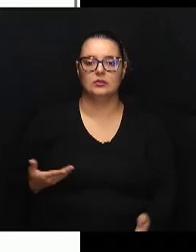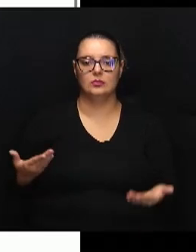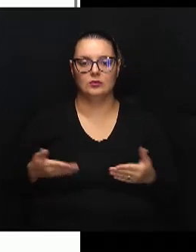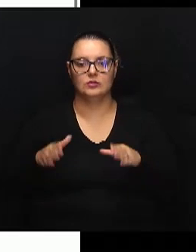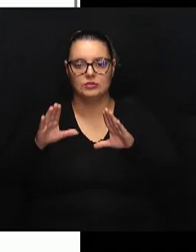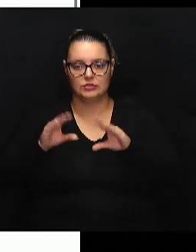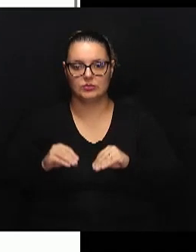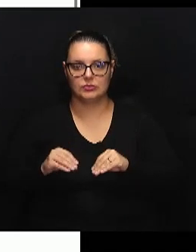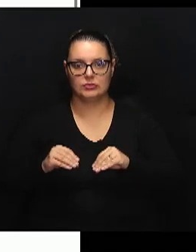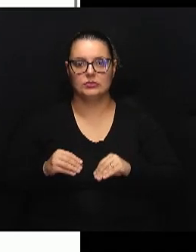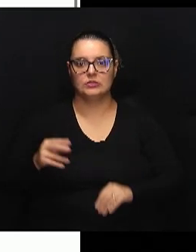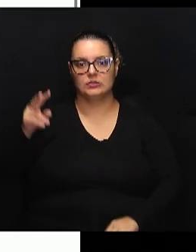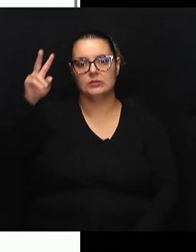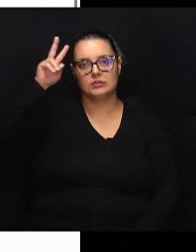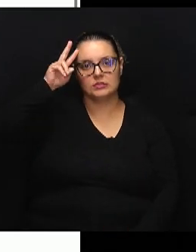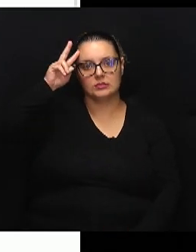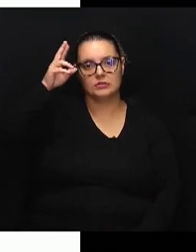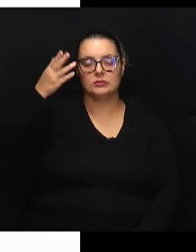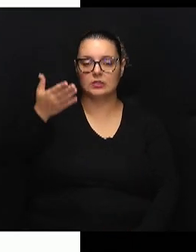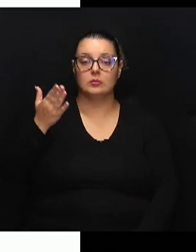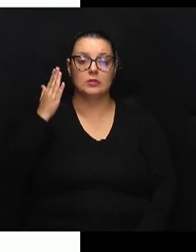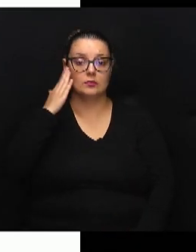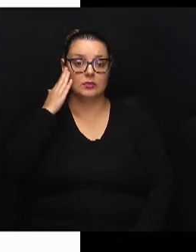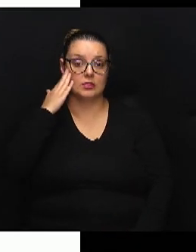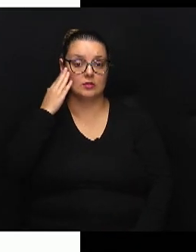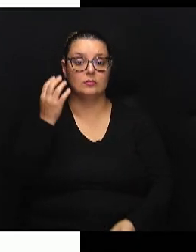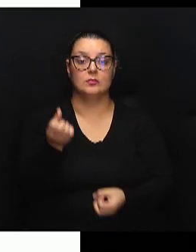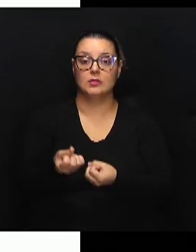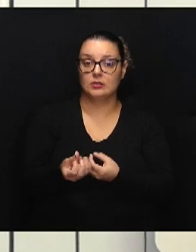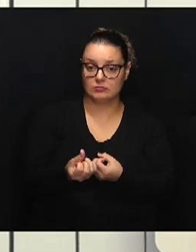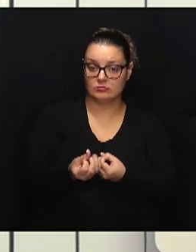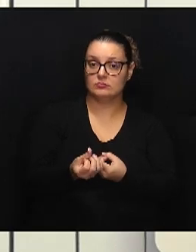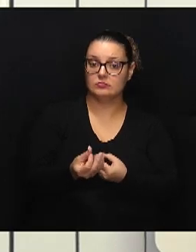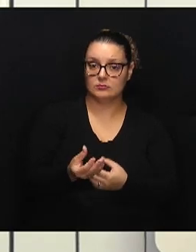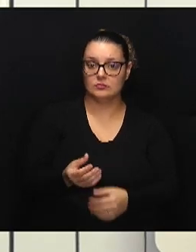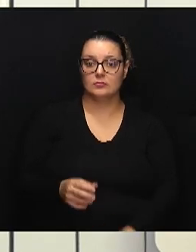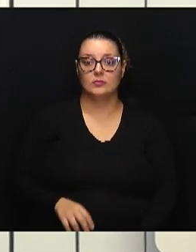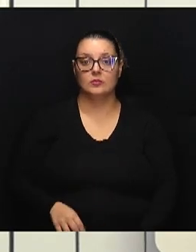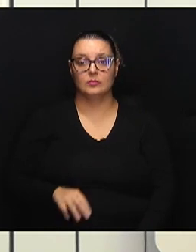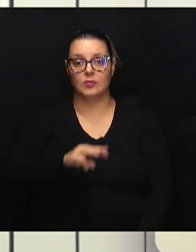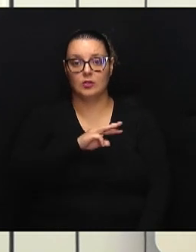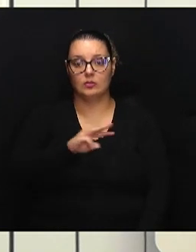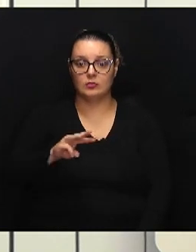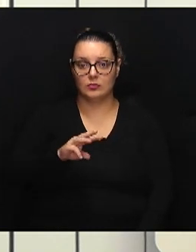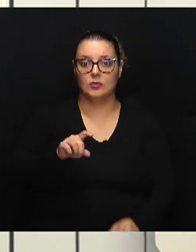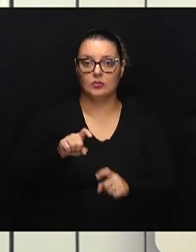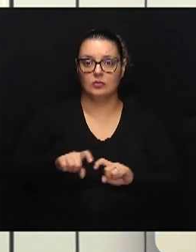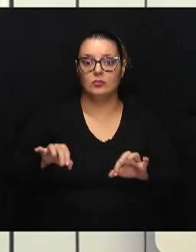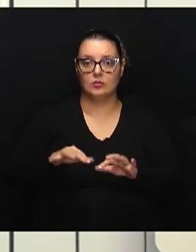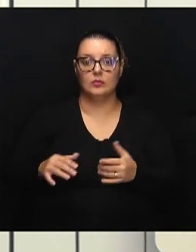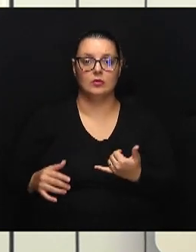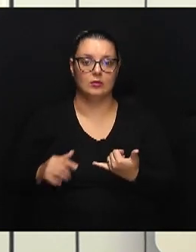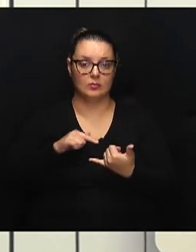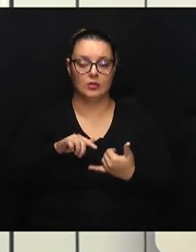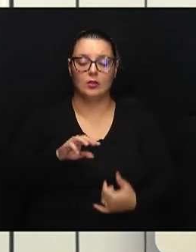desta segunda-feira. Então, para você ficar muito bem informado, é só digitar aí no seu computador, no seu